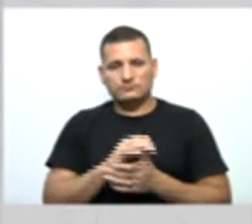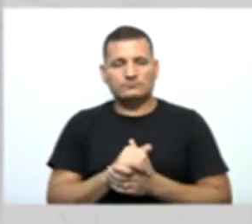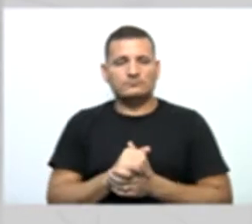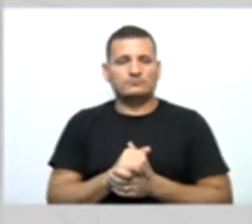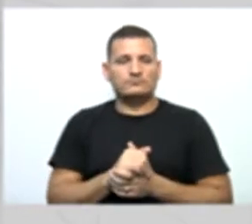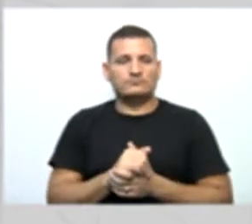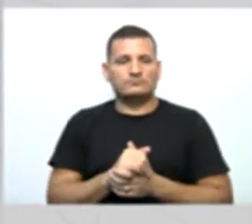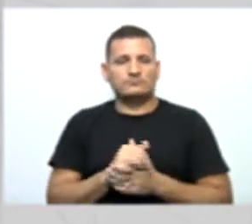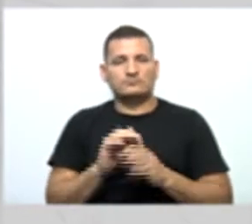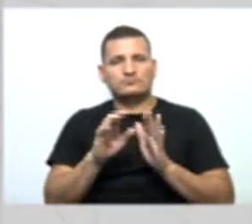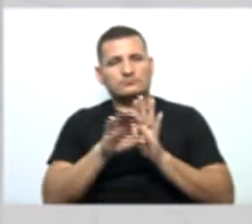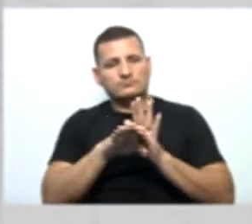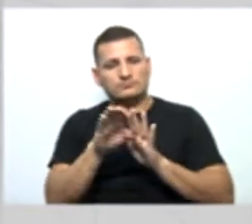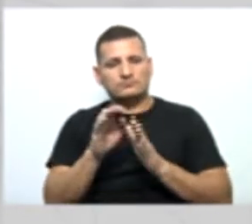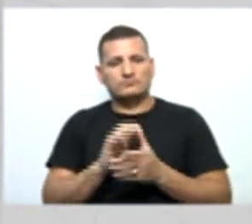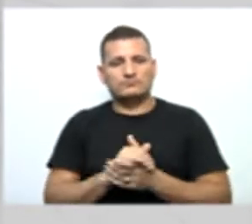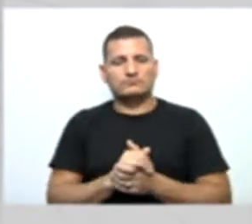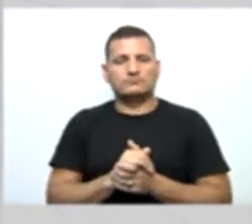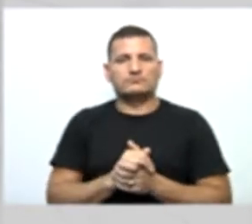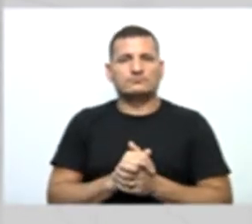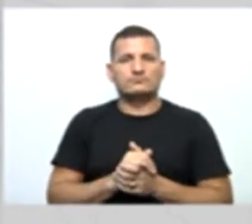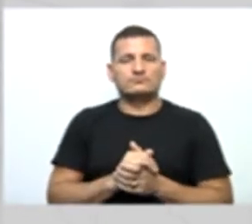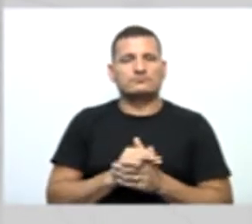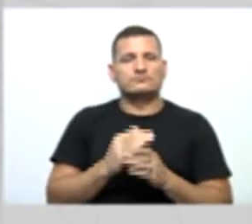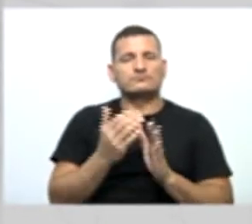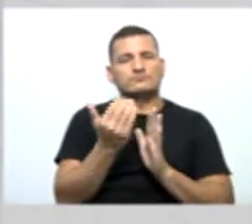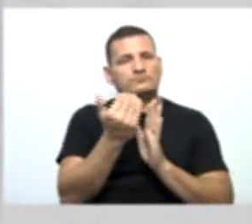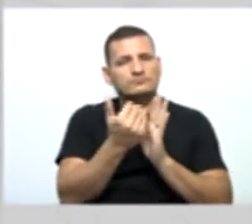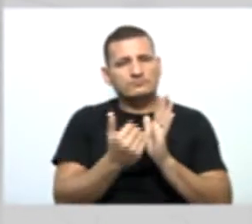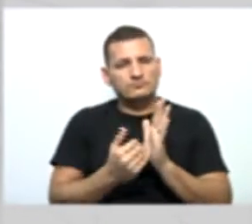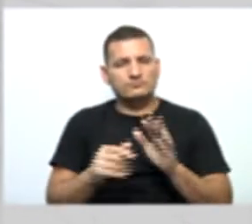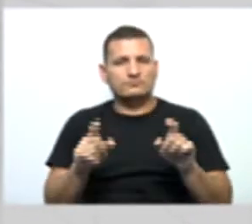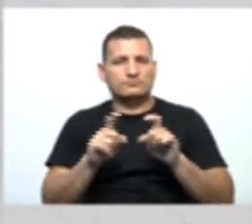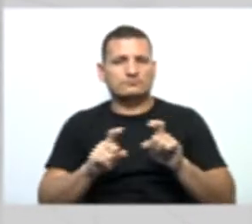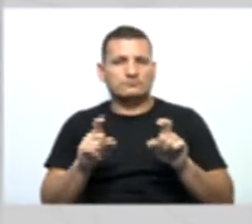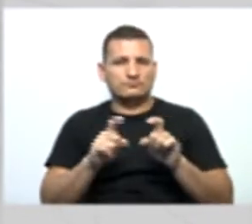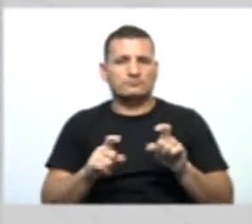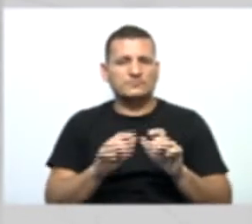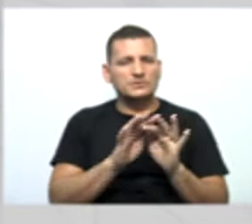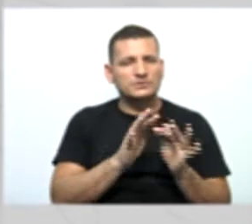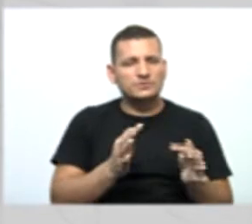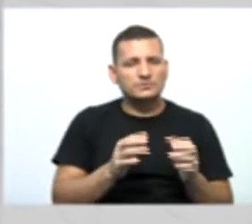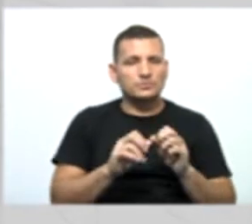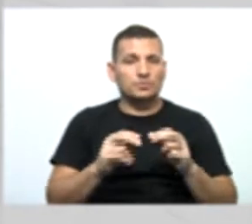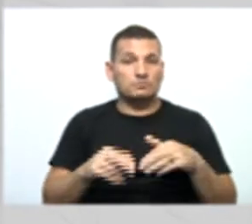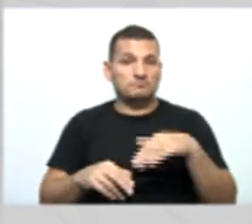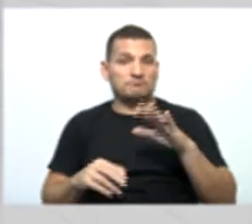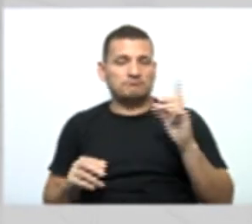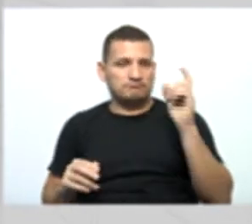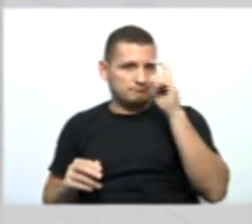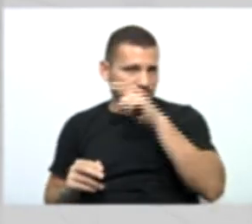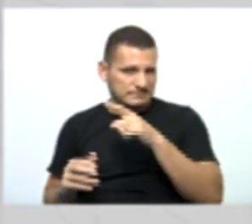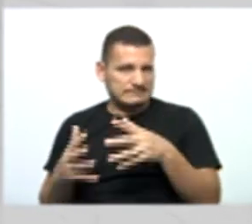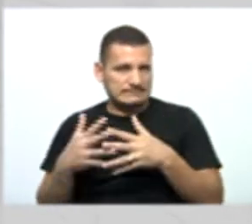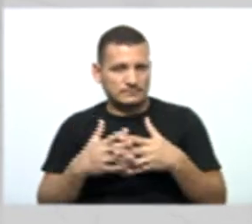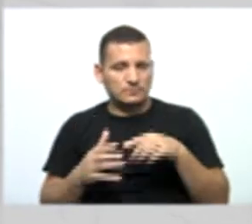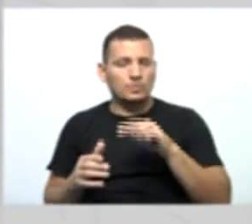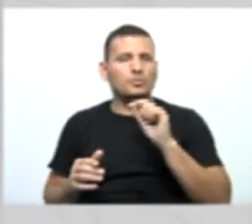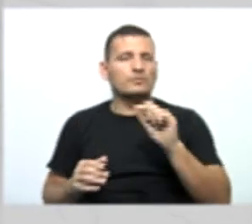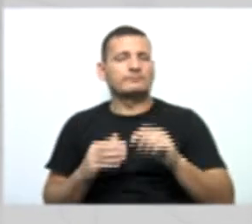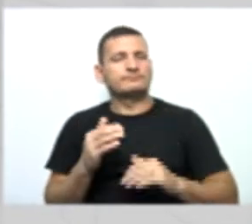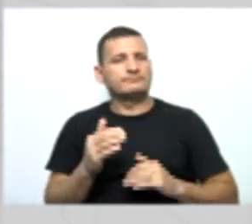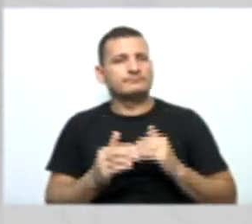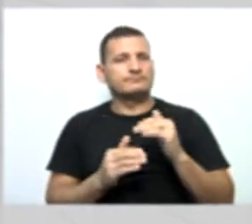Conceitos. Os programas computacionais, desde os mais complexos até os mais simples, são desenvolvidos para auxiliar